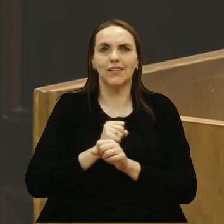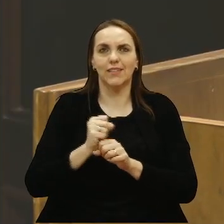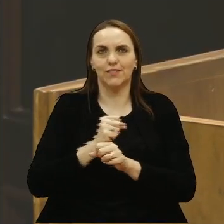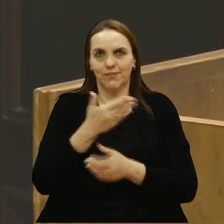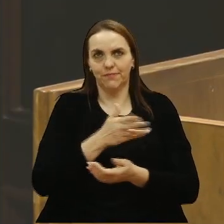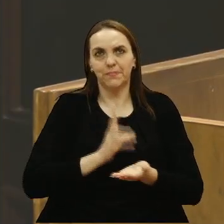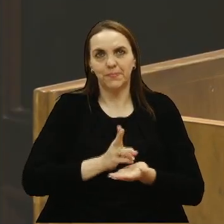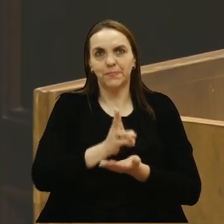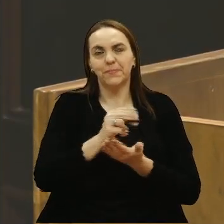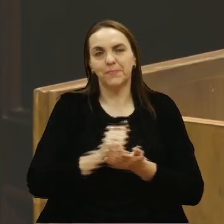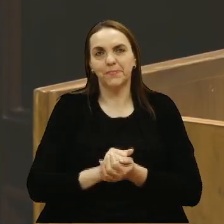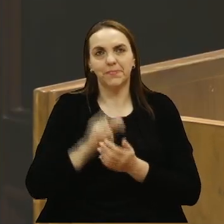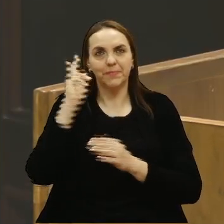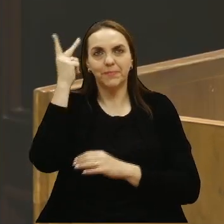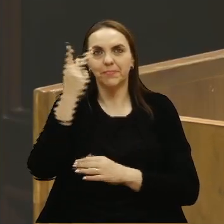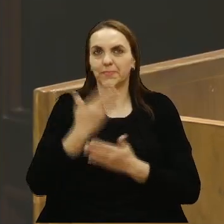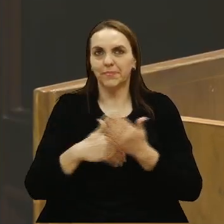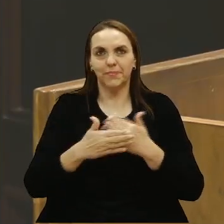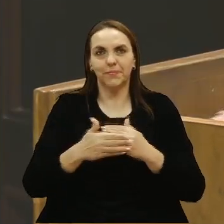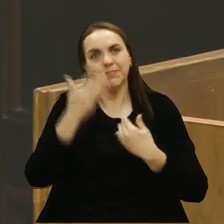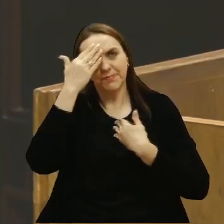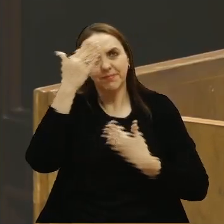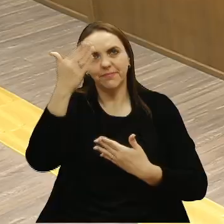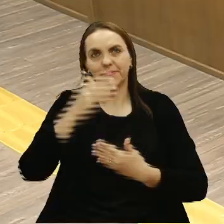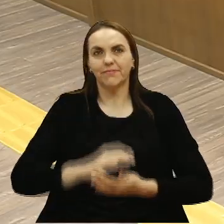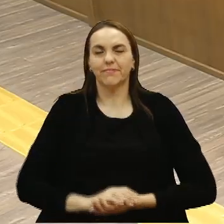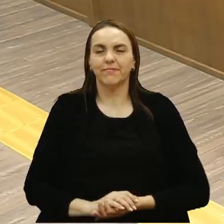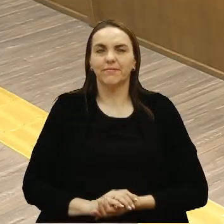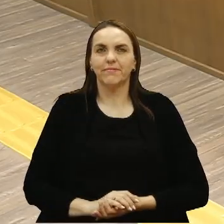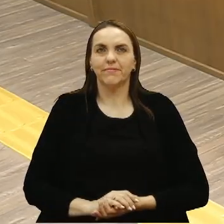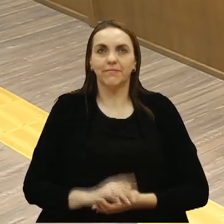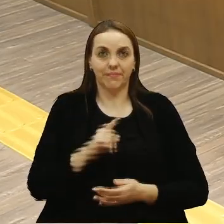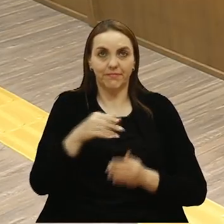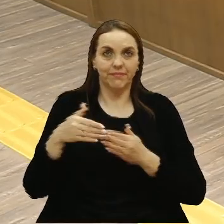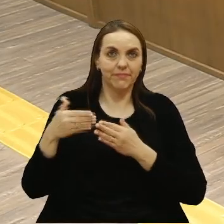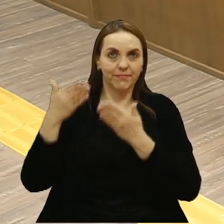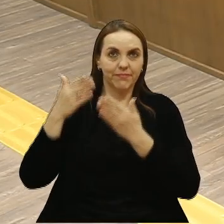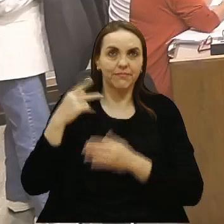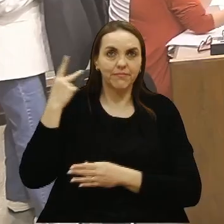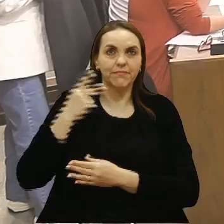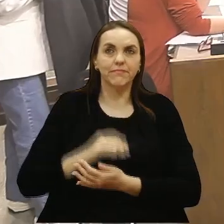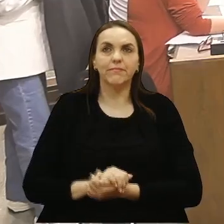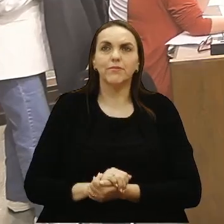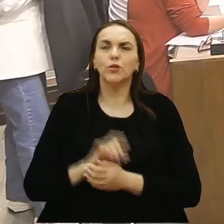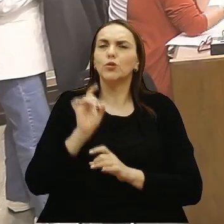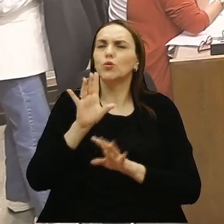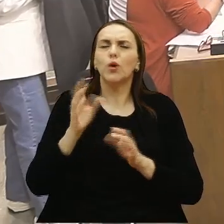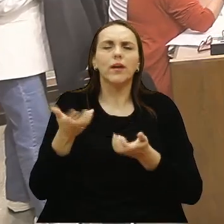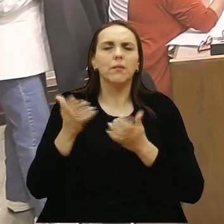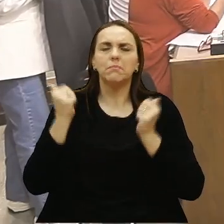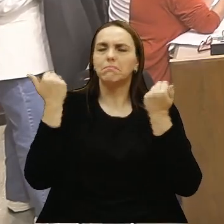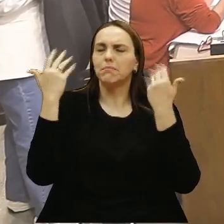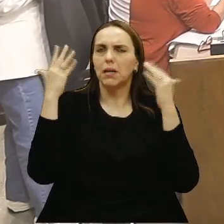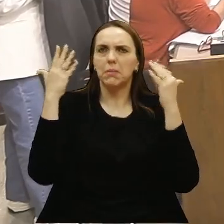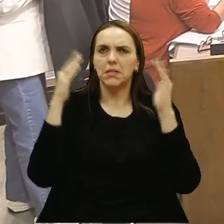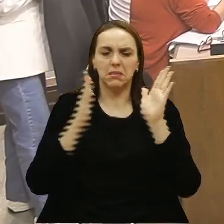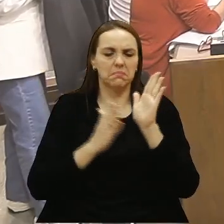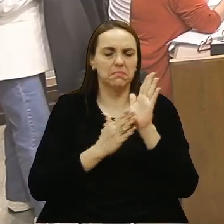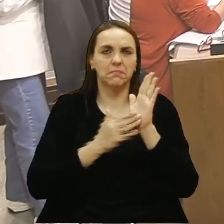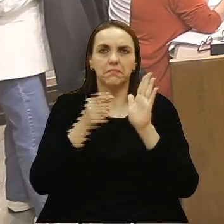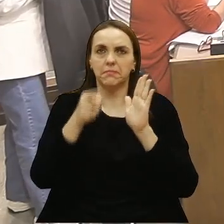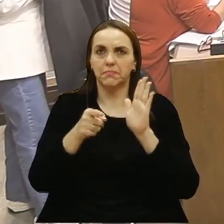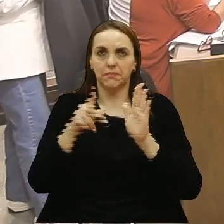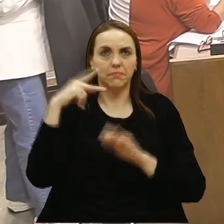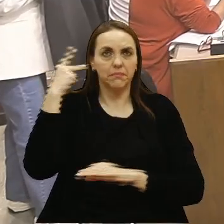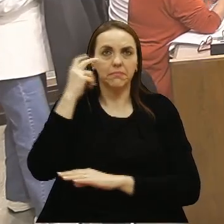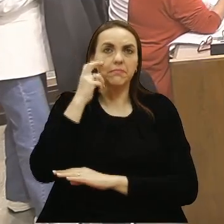anos nessa história toda. Obrigado, presidente. Peço sua parte. Sua parte, vereador. Só quero parabenizar o senhor pela proposição, vereador Daniel Santos,